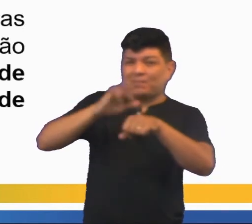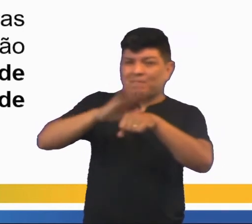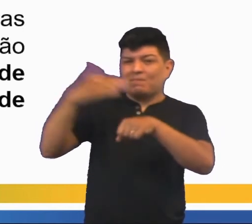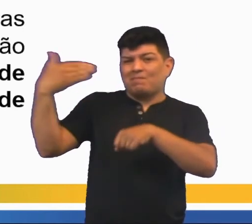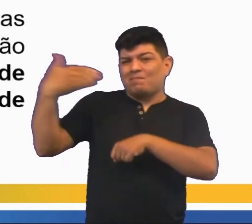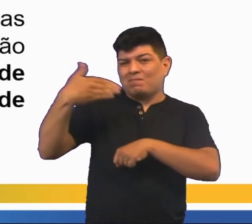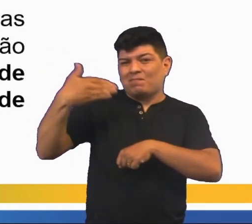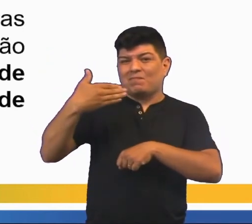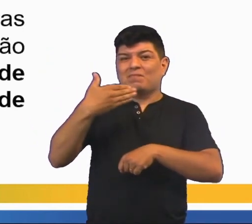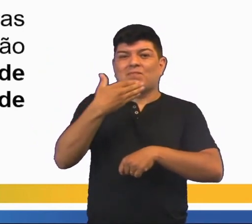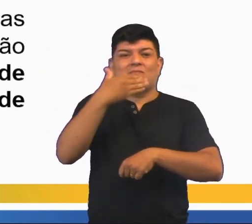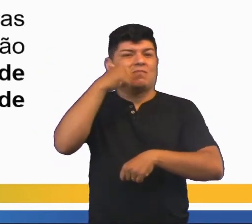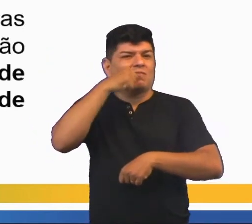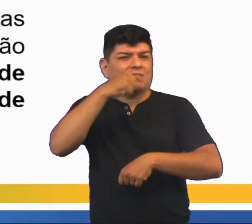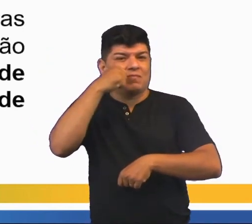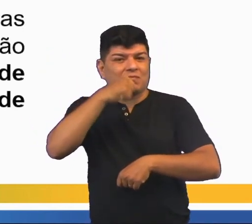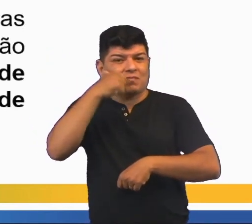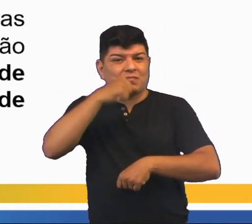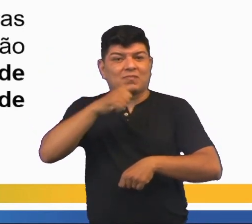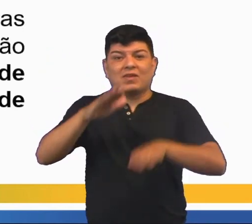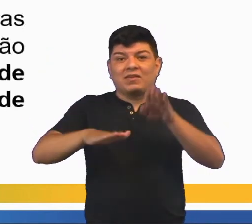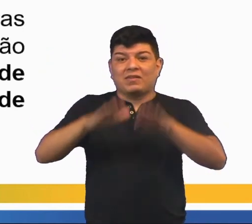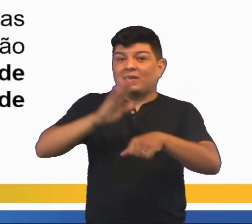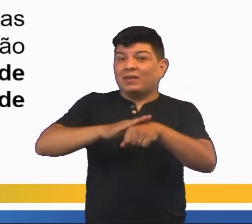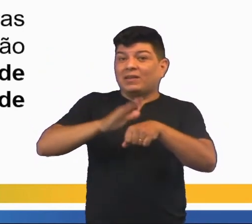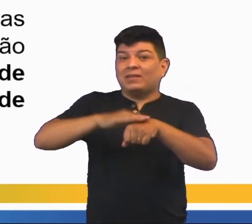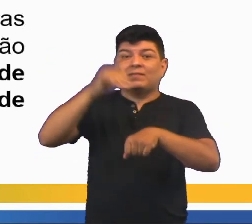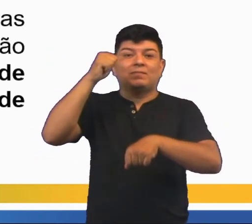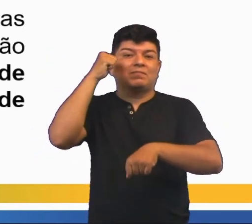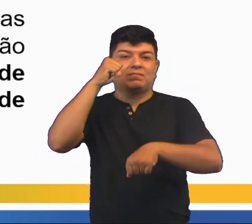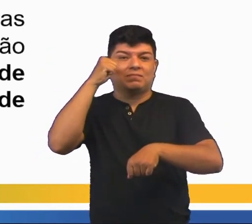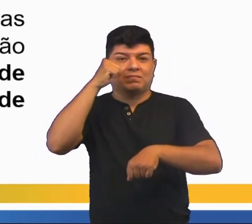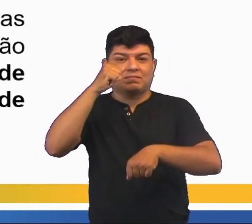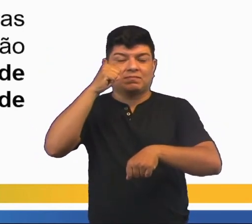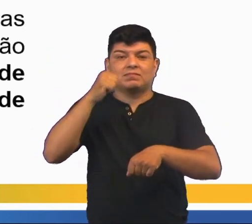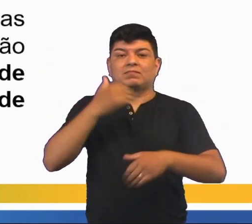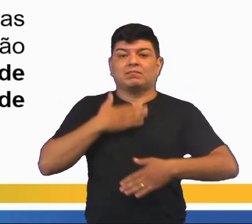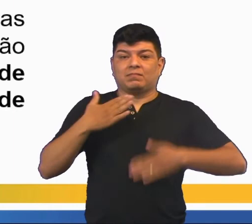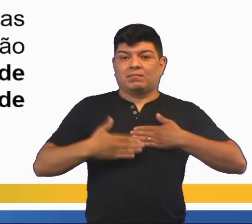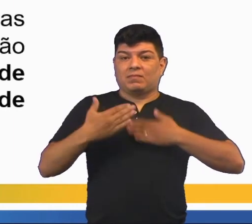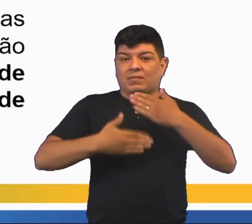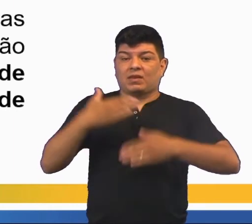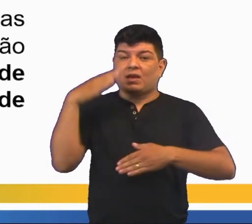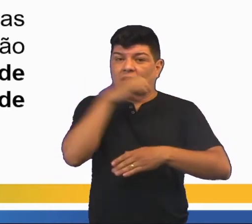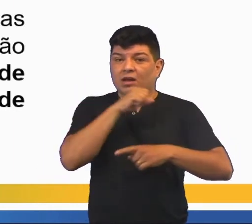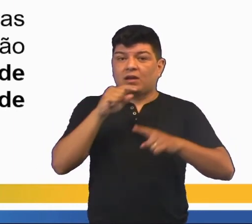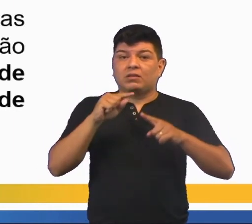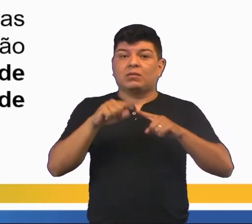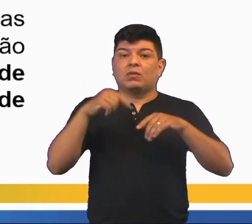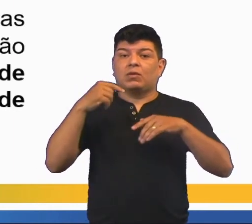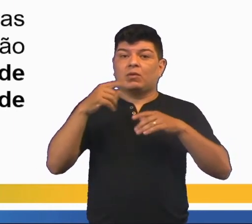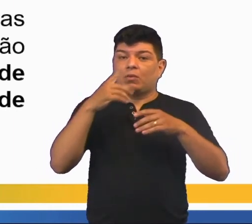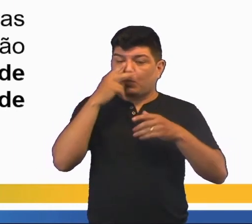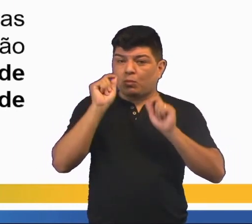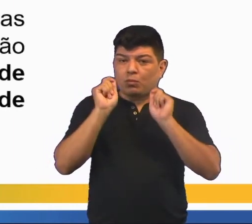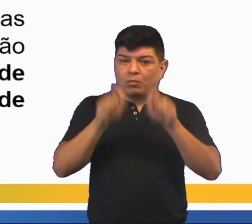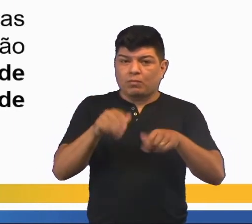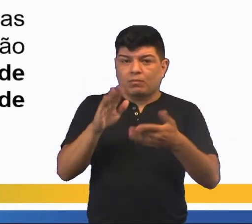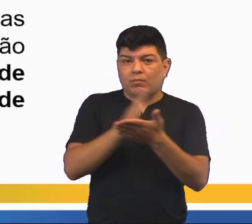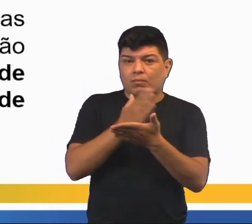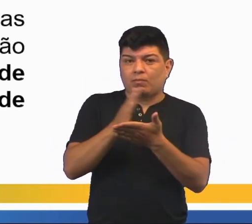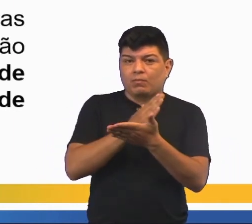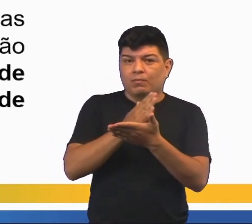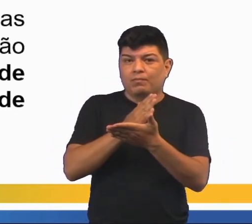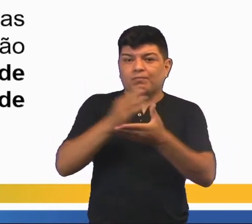frequente em meninas, né? Geralmente acontece nas meninas. A puberdade precoce pode desencadear